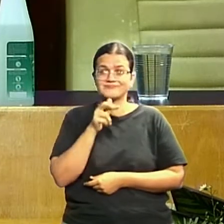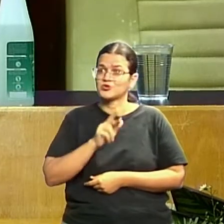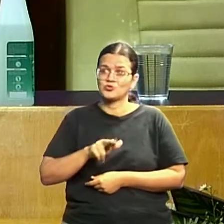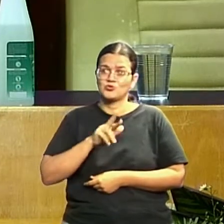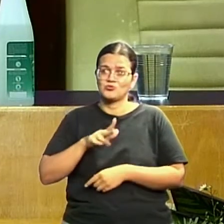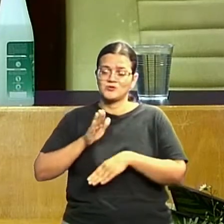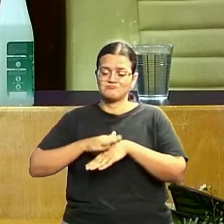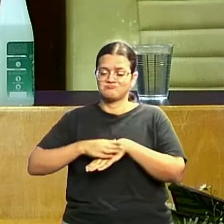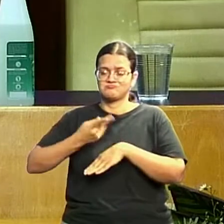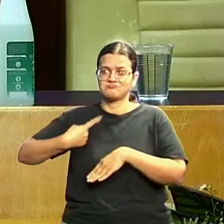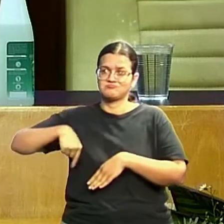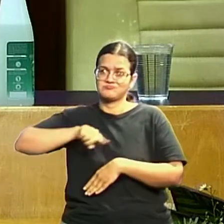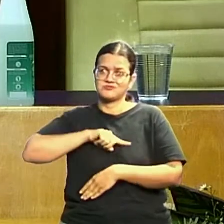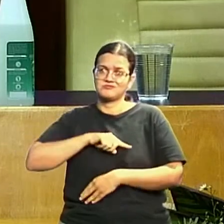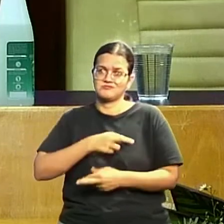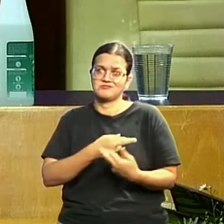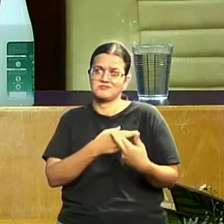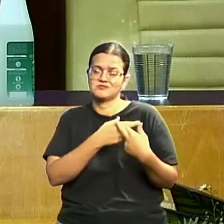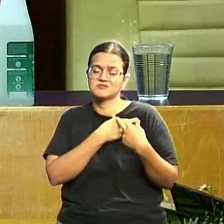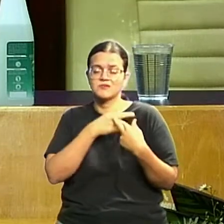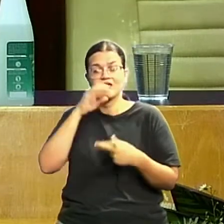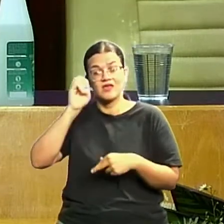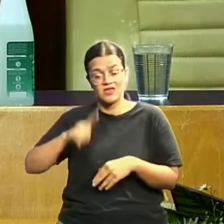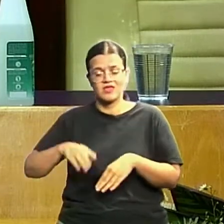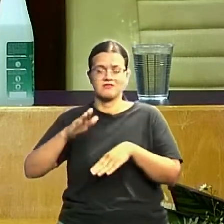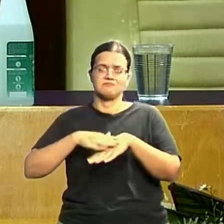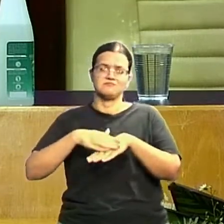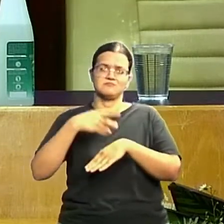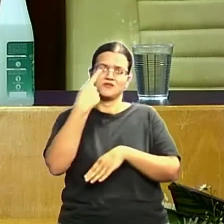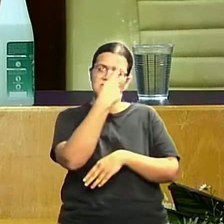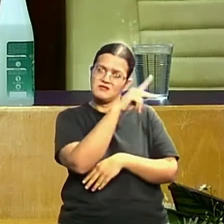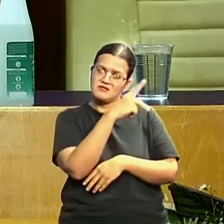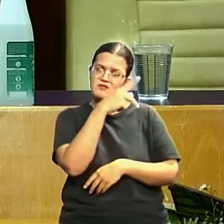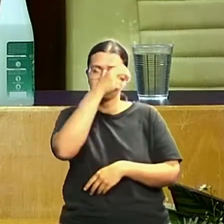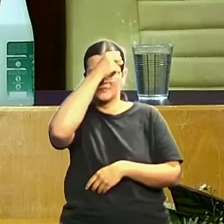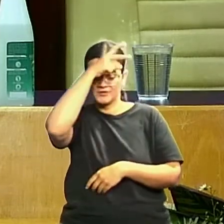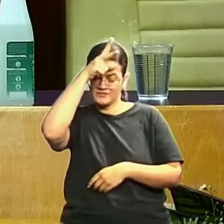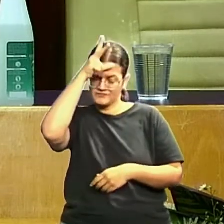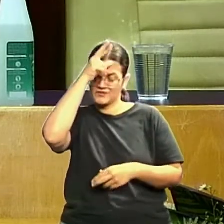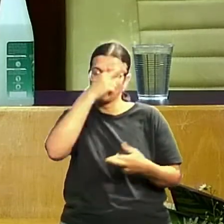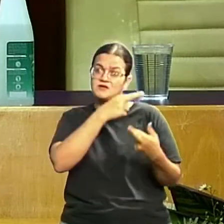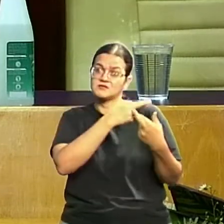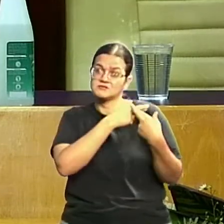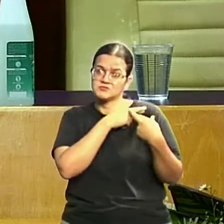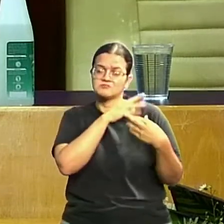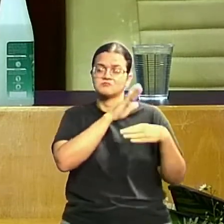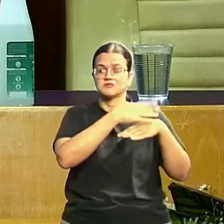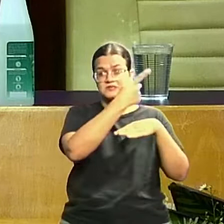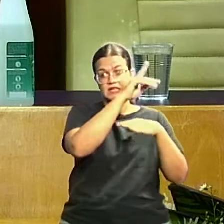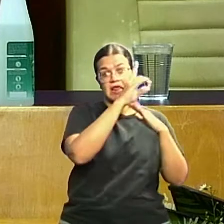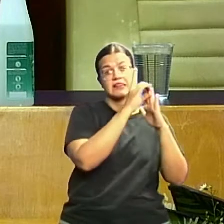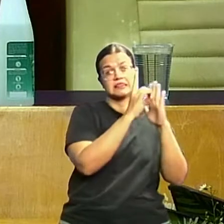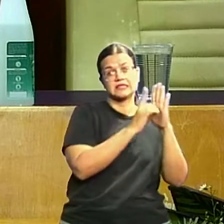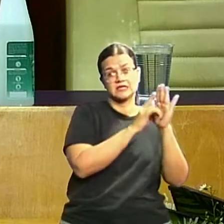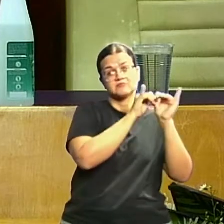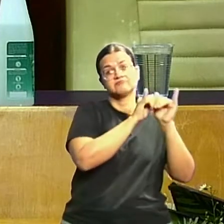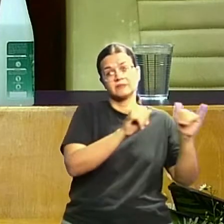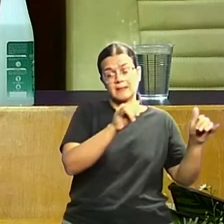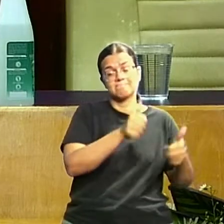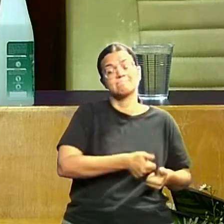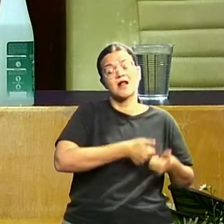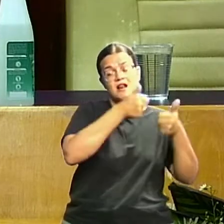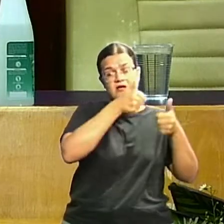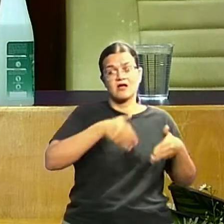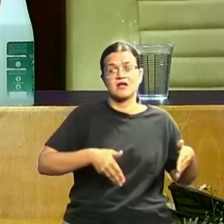água poderia ser feita pelo Executivo, inclusive de forma de decreto. Teria sido o caminho